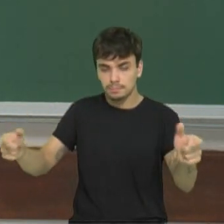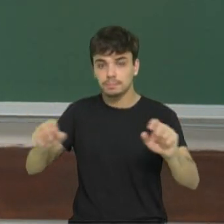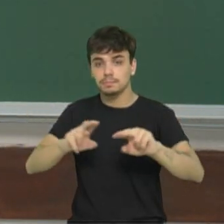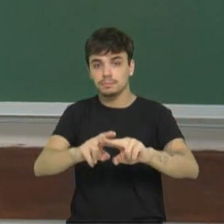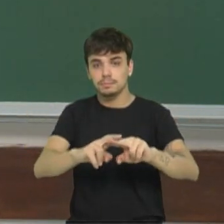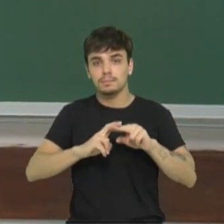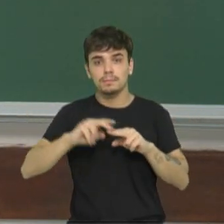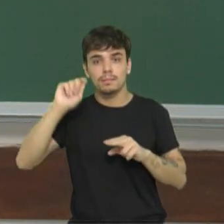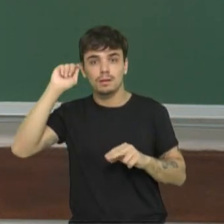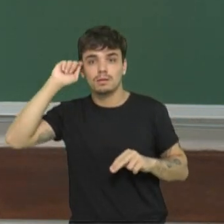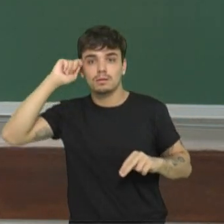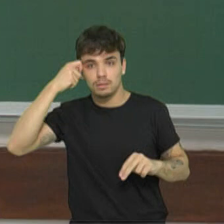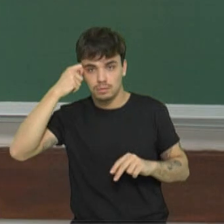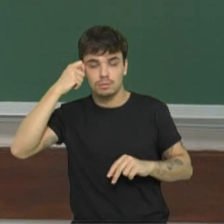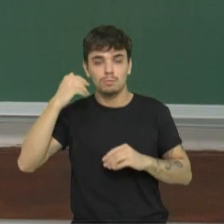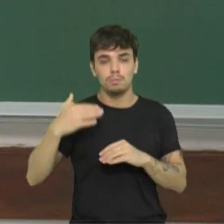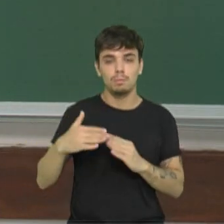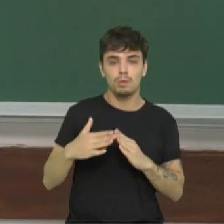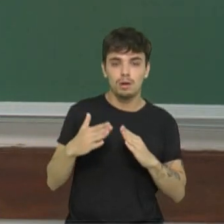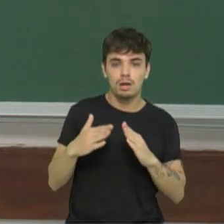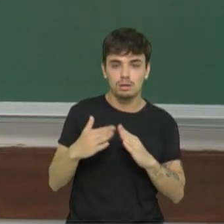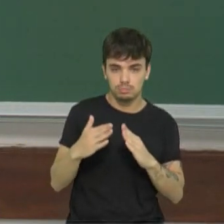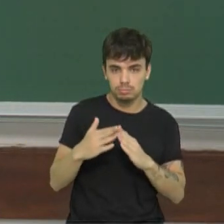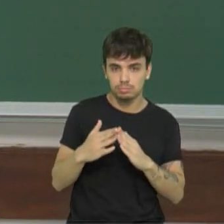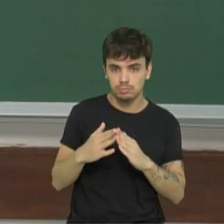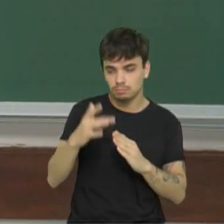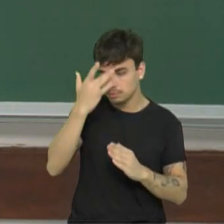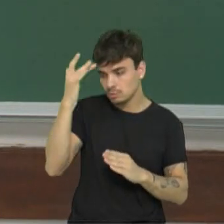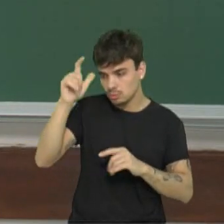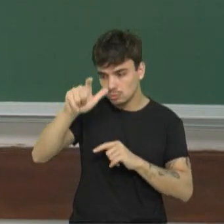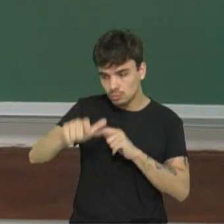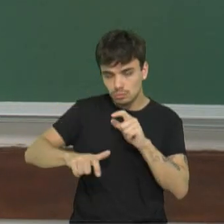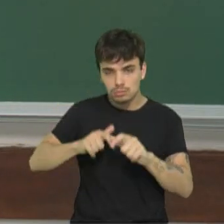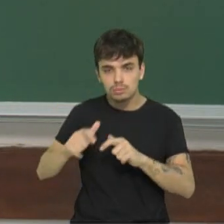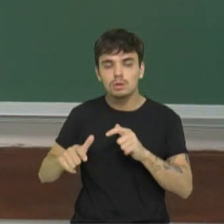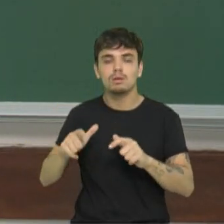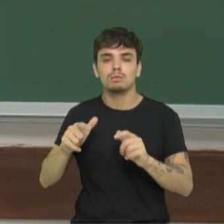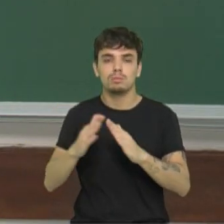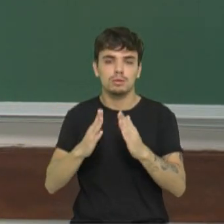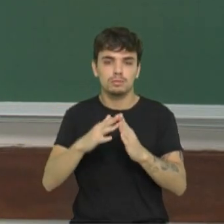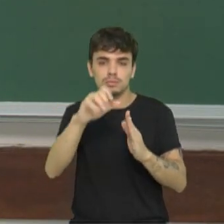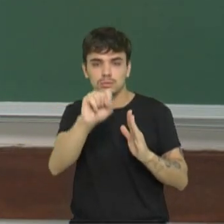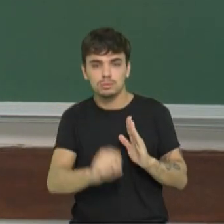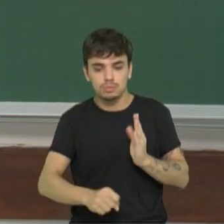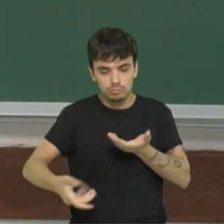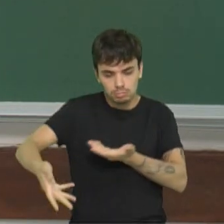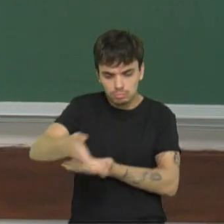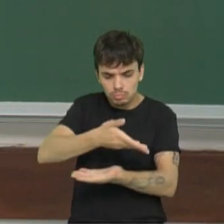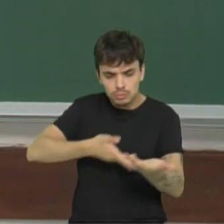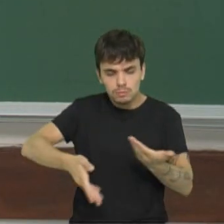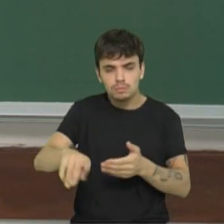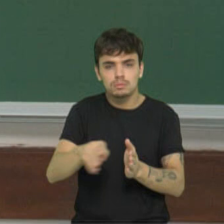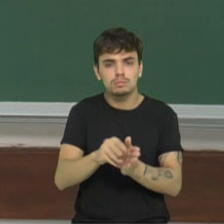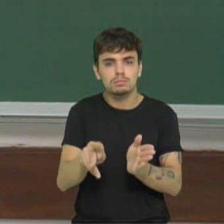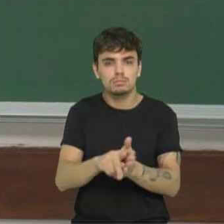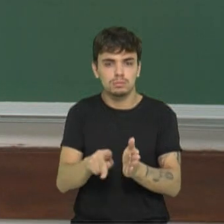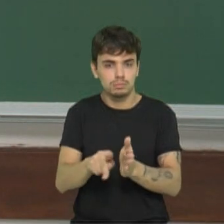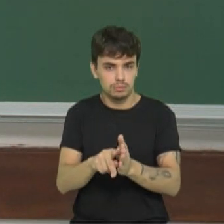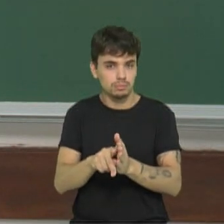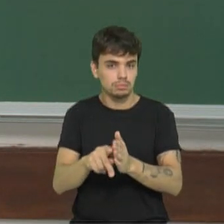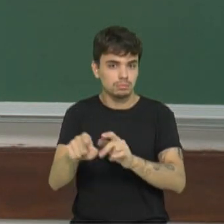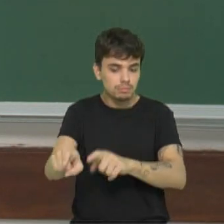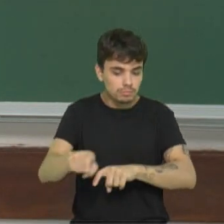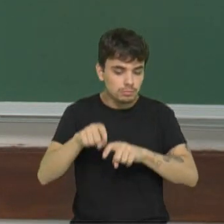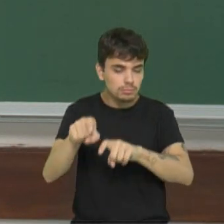que inicialmente moravam mais no sul, né, ainda envolvido com a produção agrícola, com o trabalho